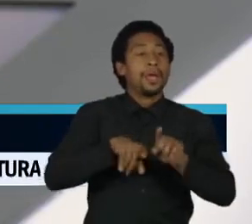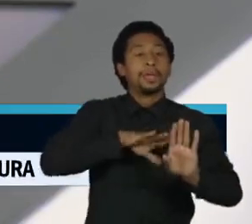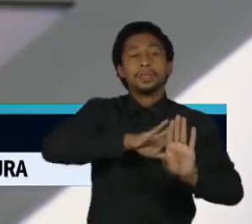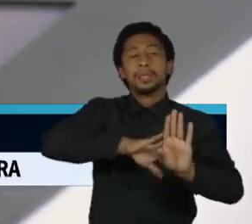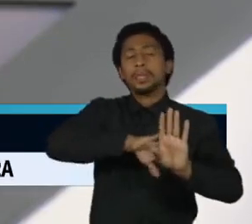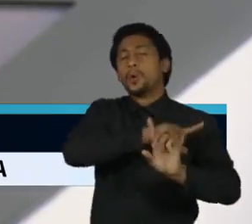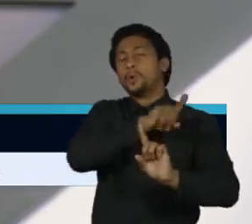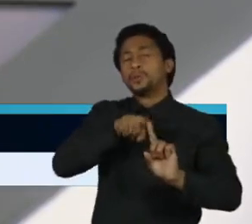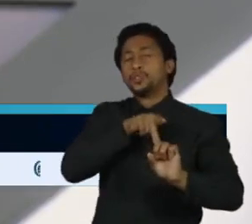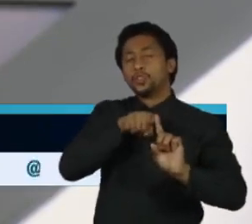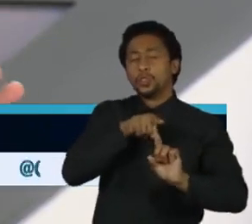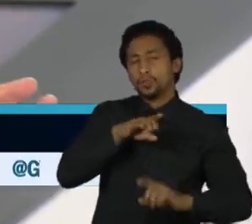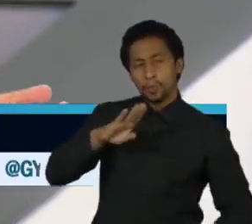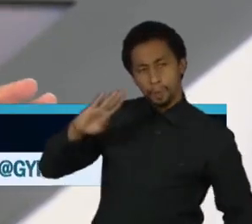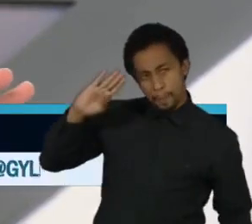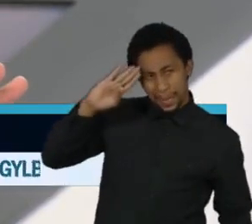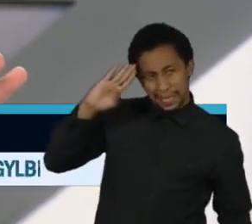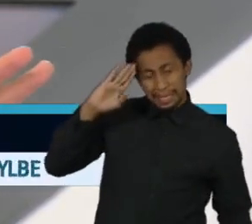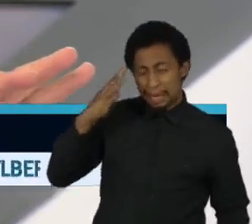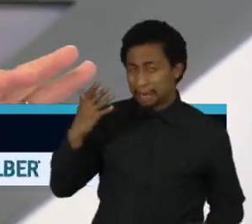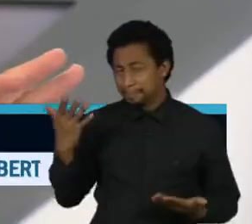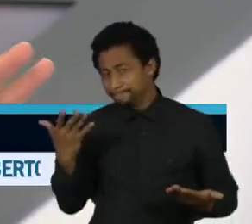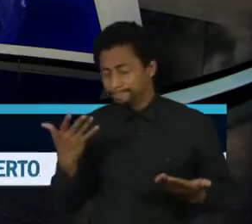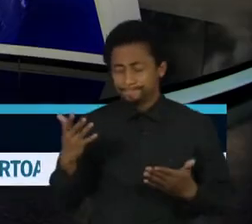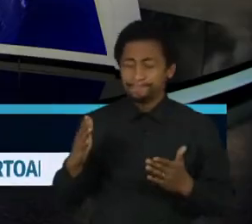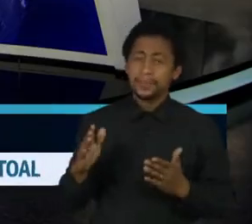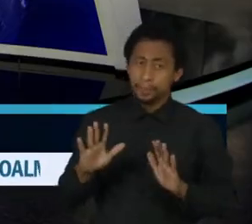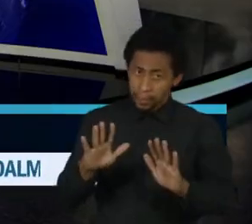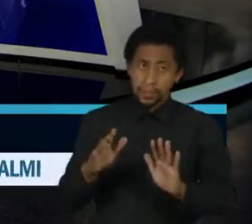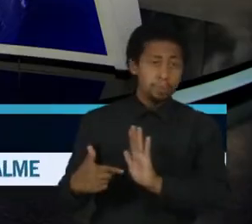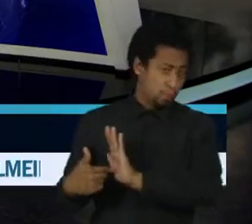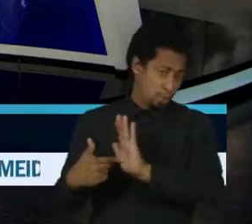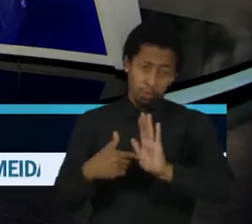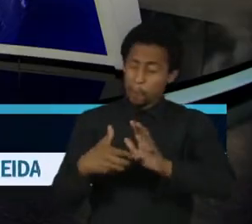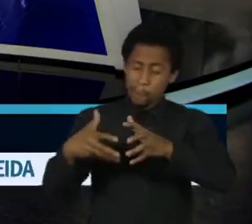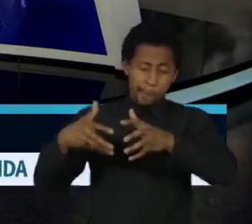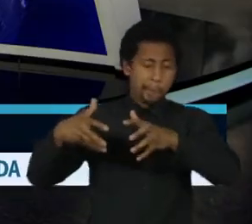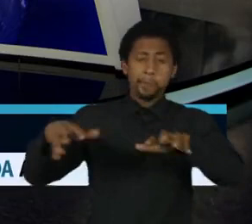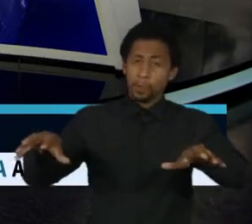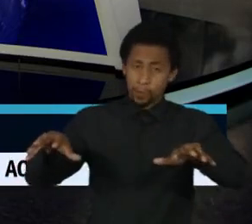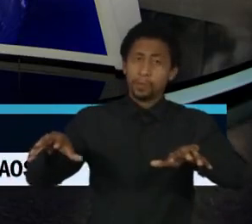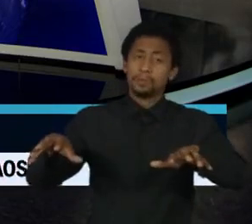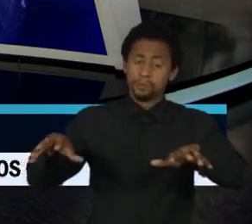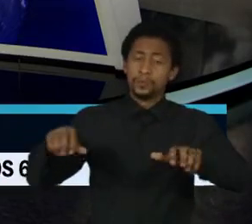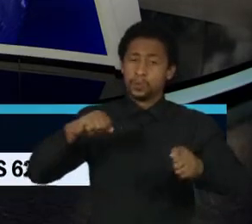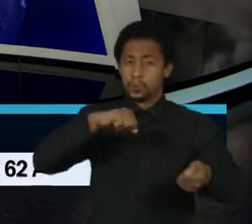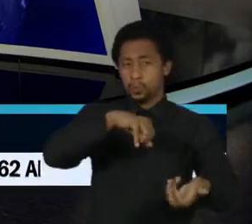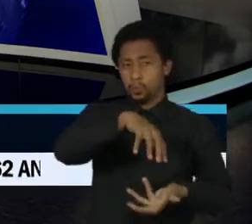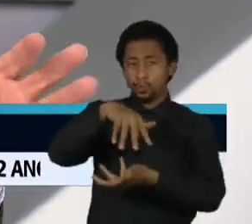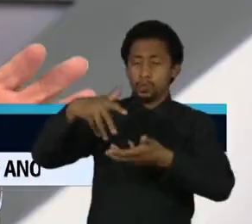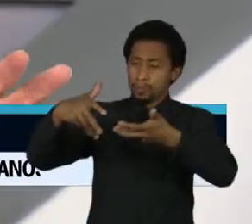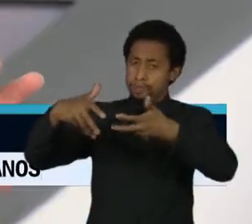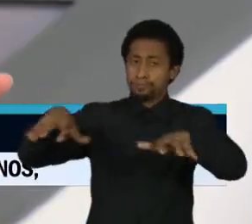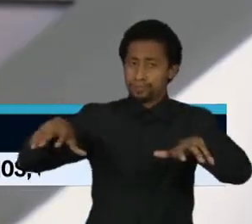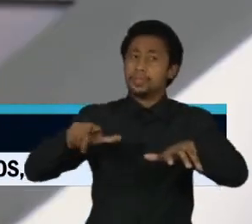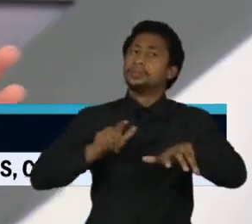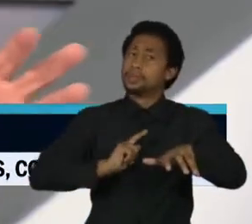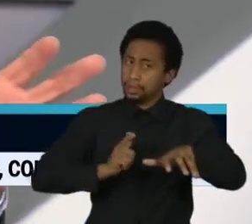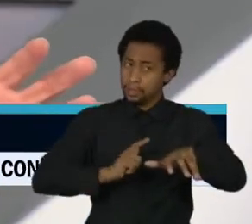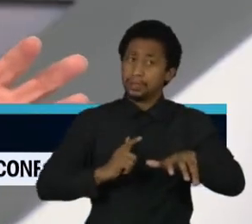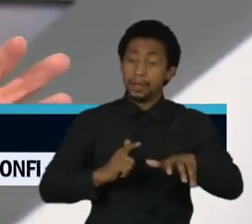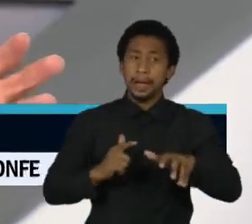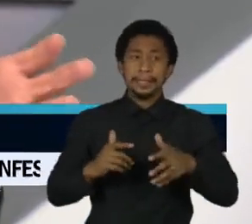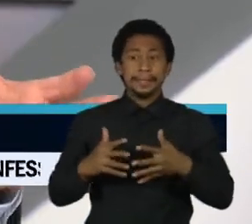ela representou realmente a formação de dois blocos. E isso muda toda a